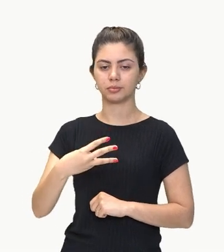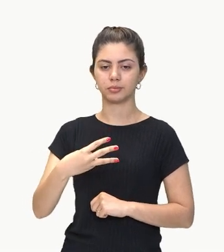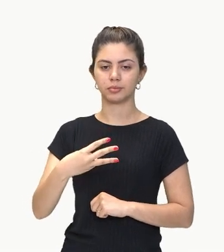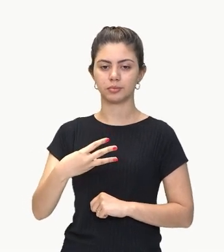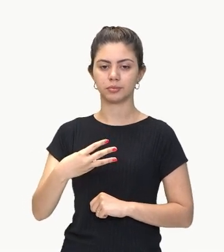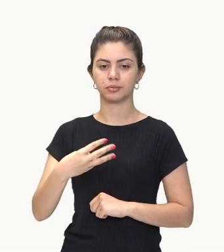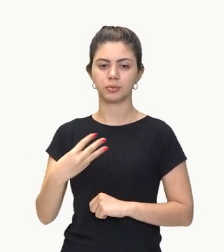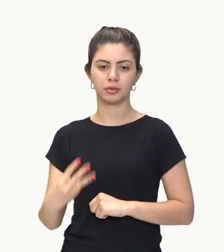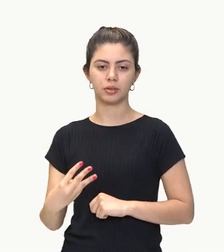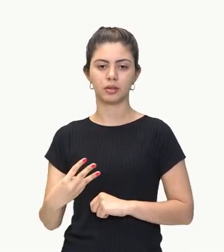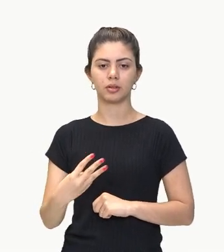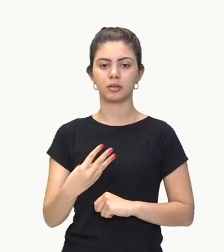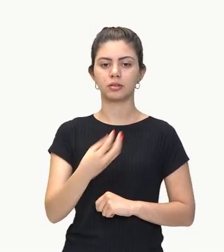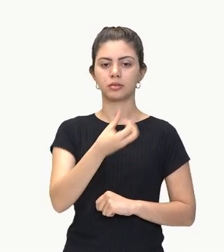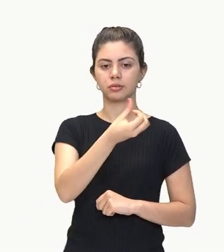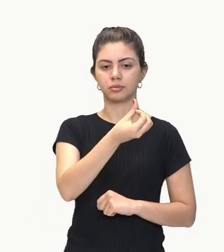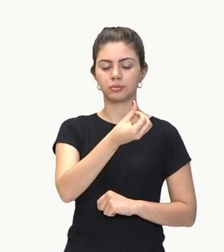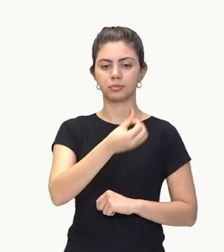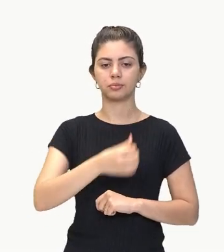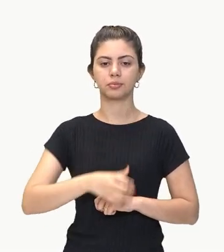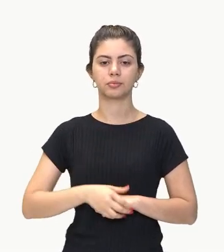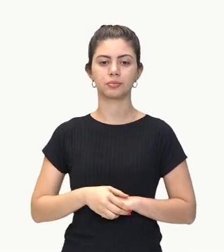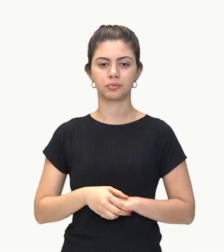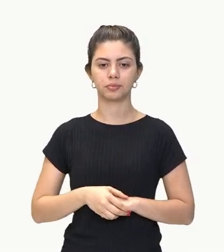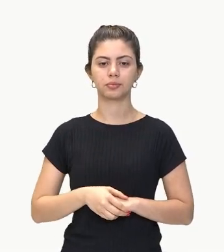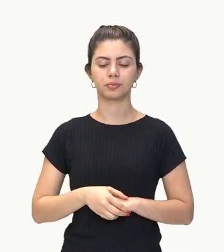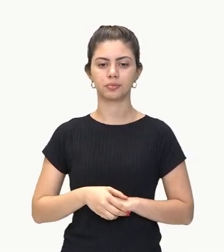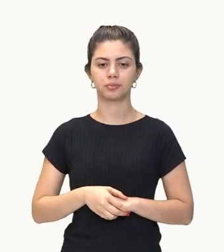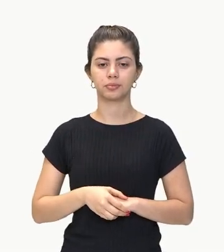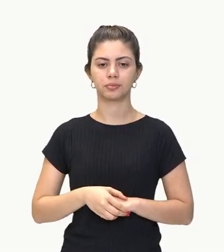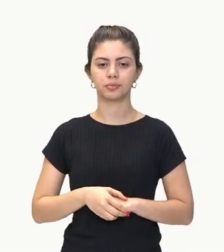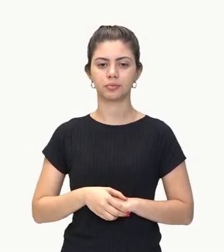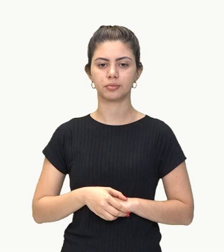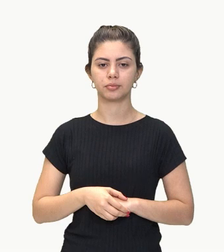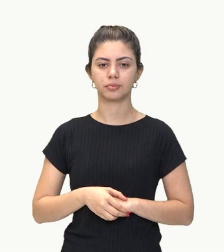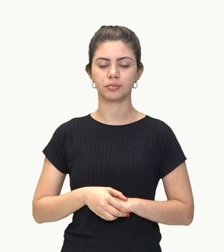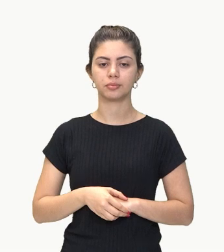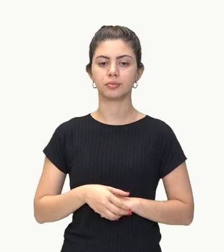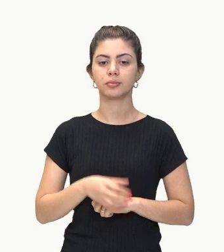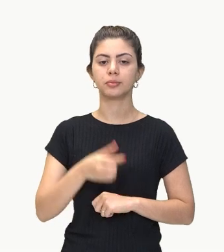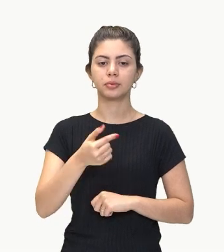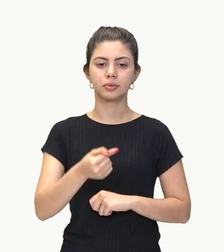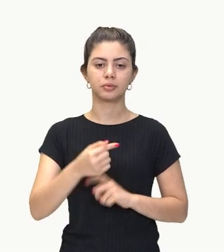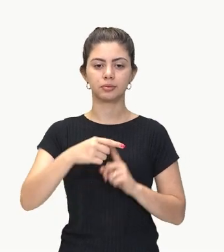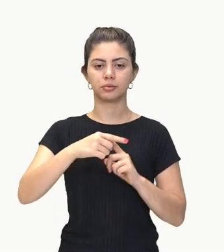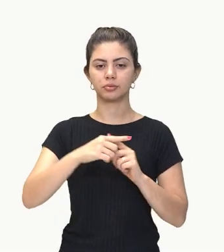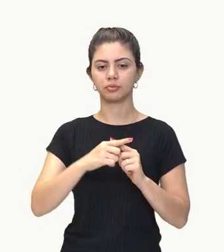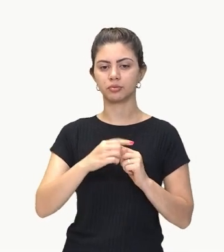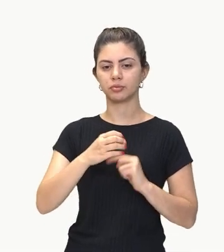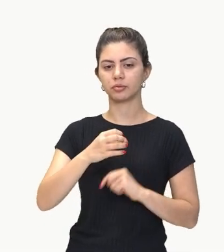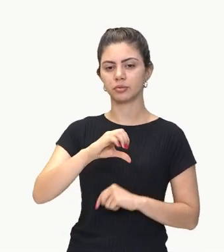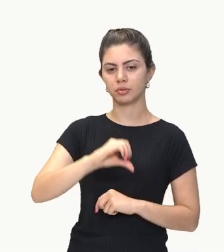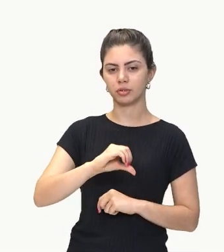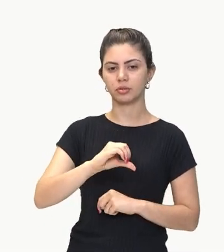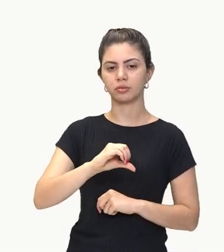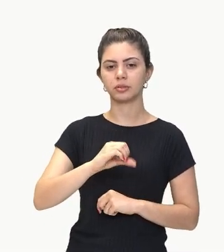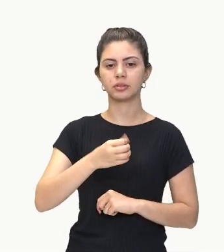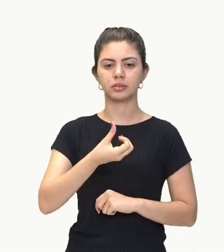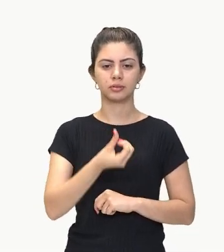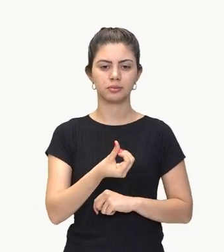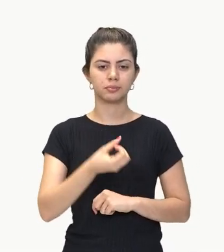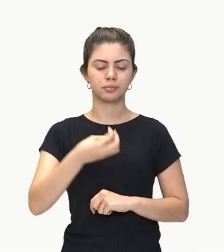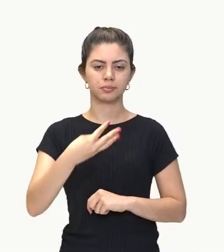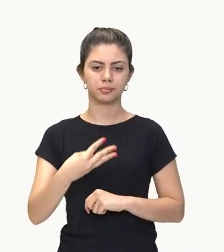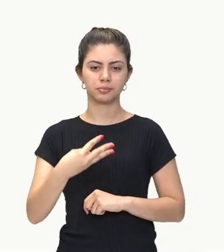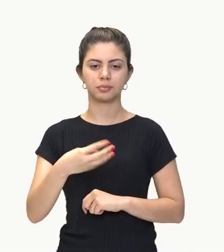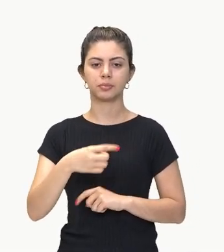63. Sempre deixando esse primeiro espaço, tá? 7 vezes 9, 63. Sobre 6.